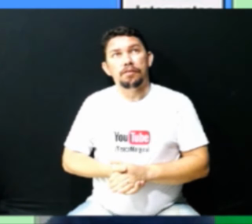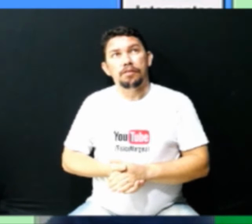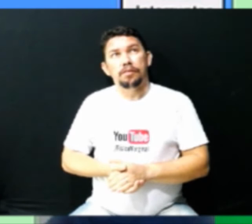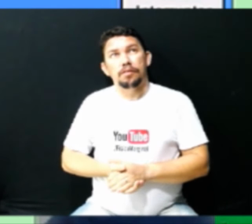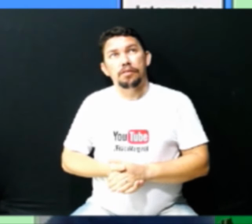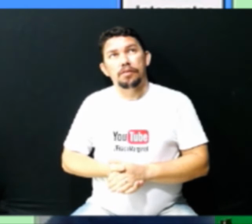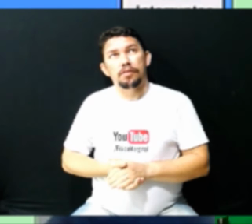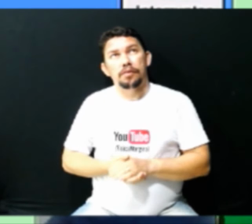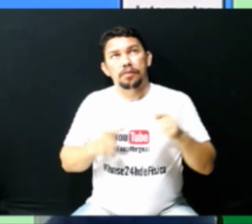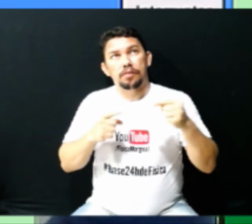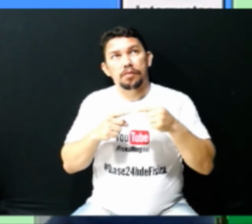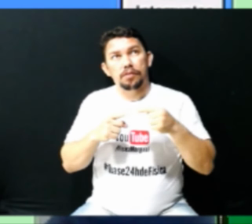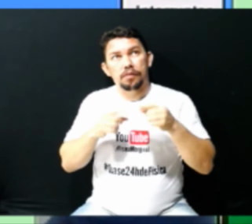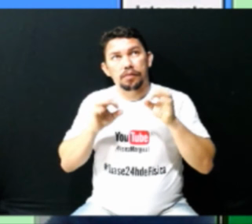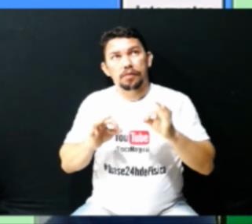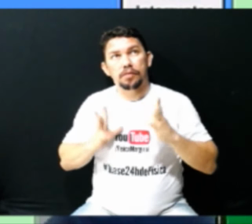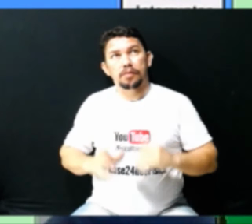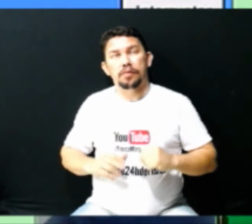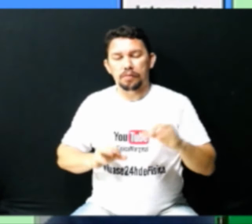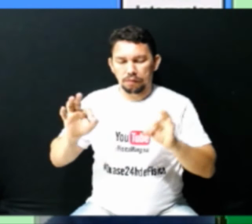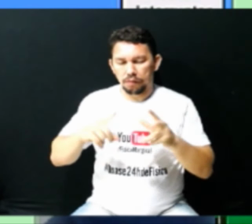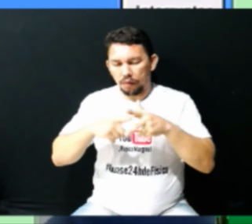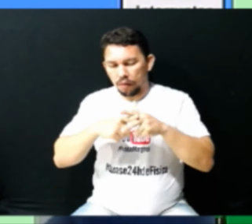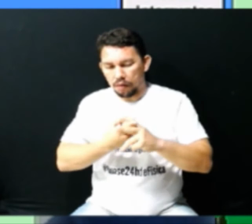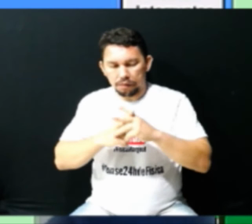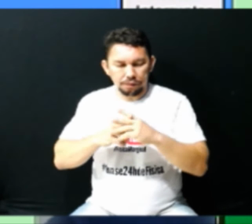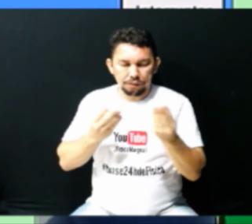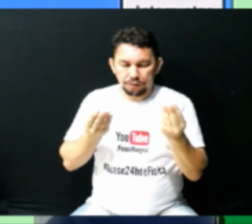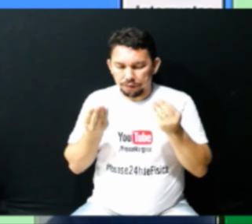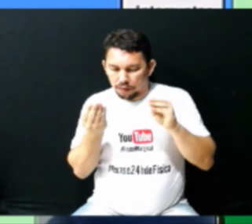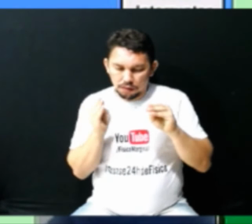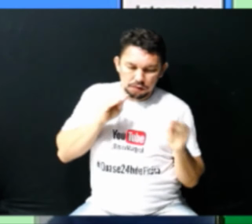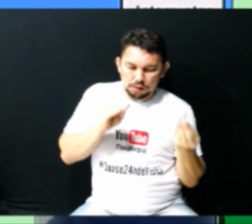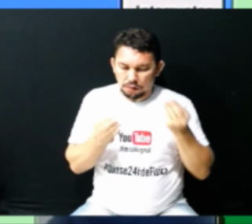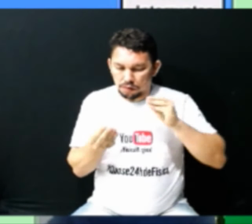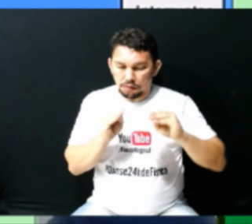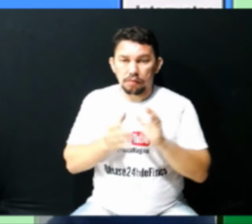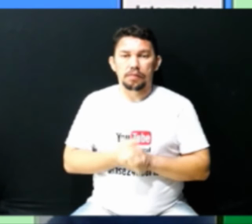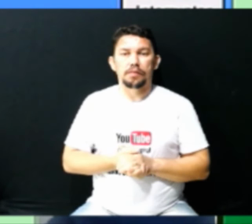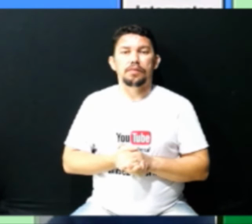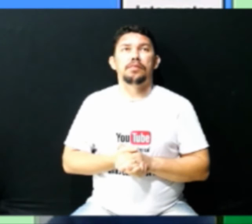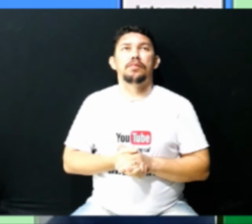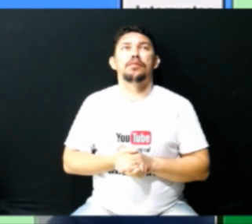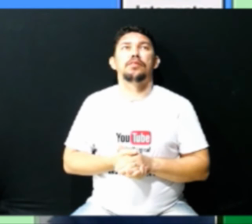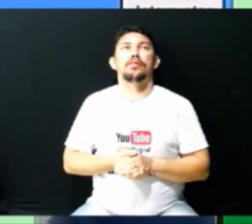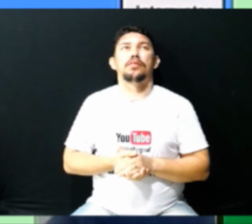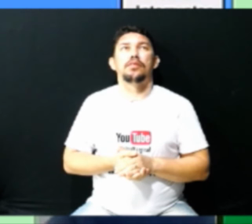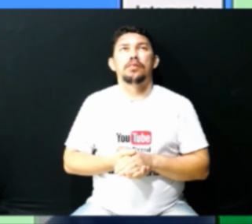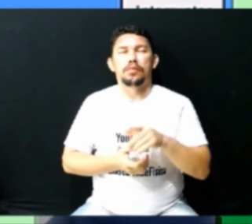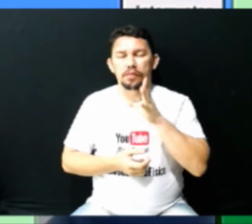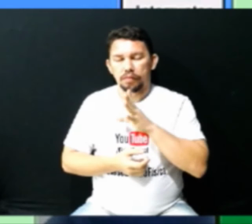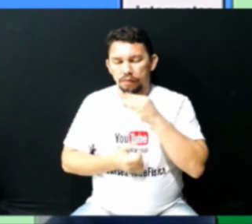Opa, girou aqui, gira aqui. O legal disso aqui é que você brincando, você vai